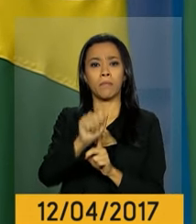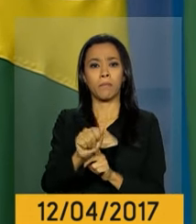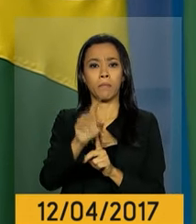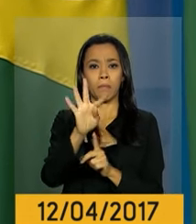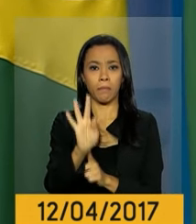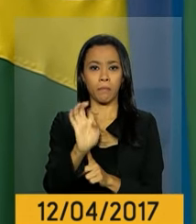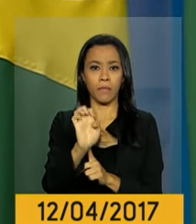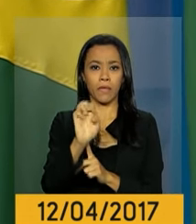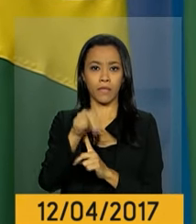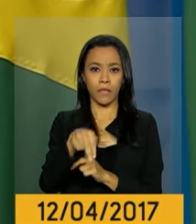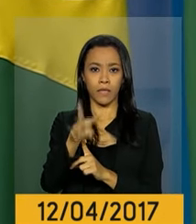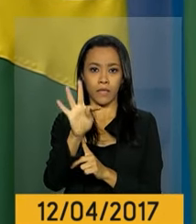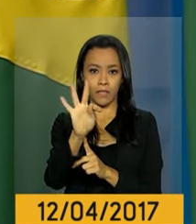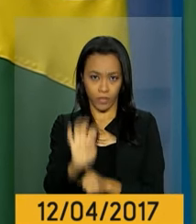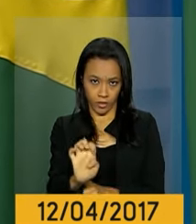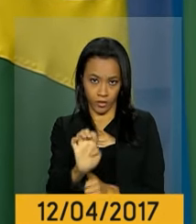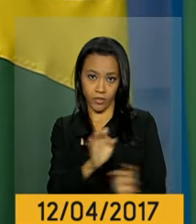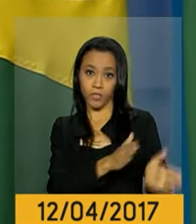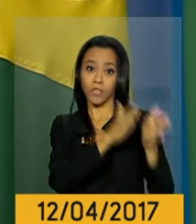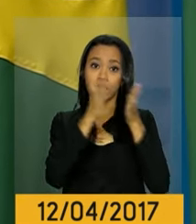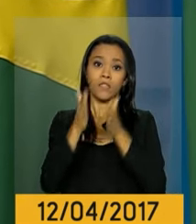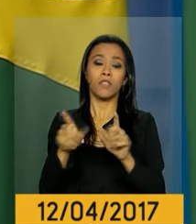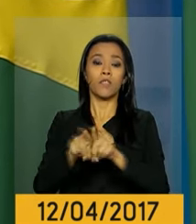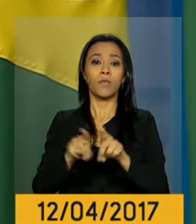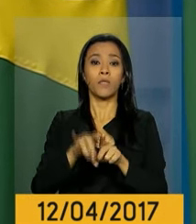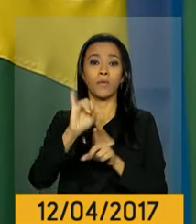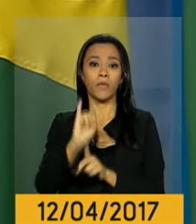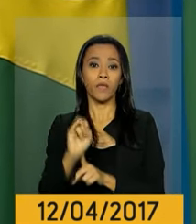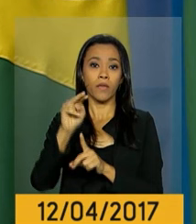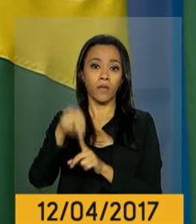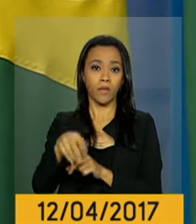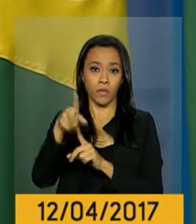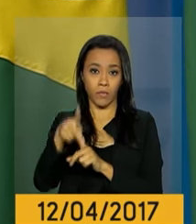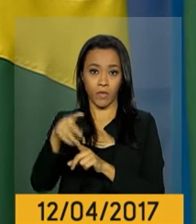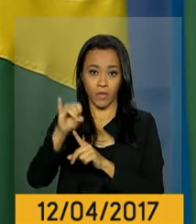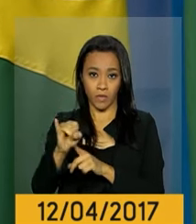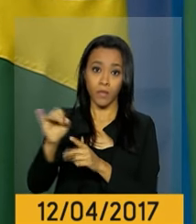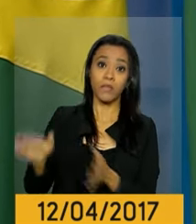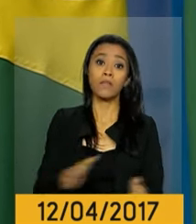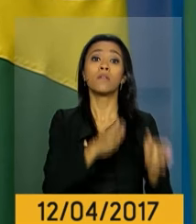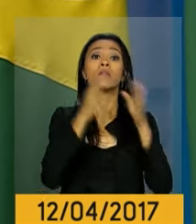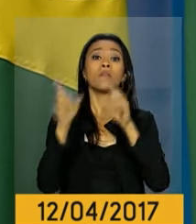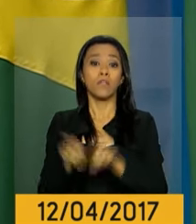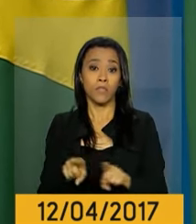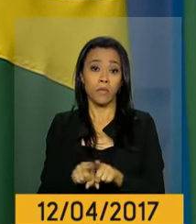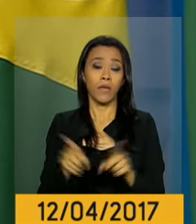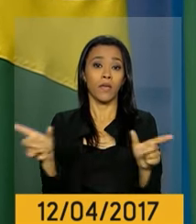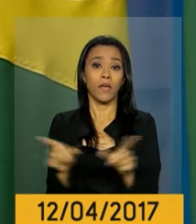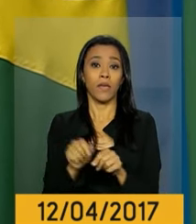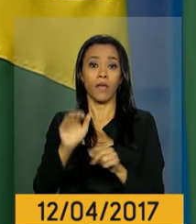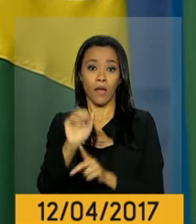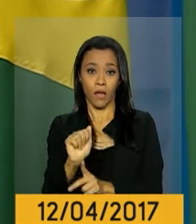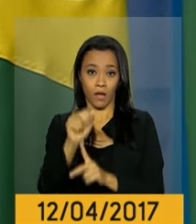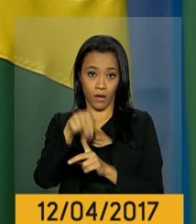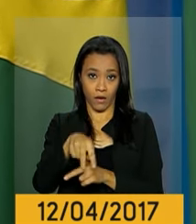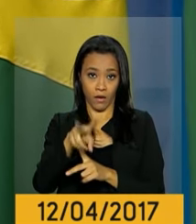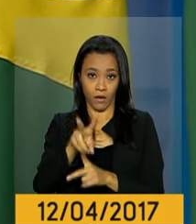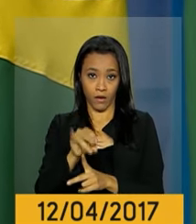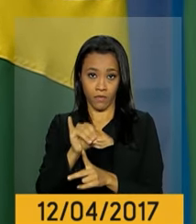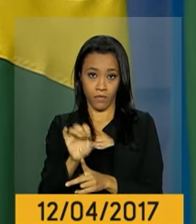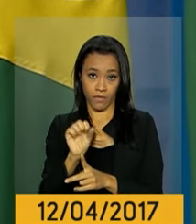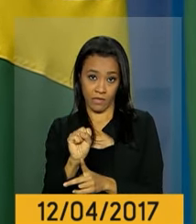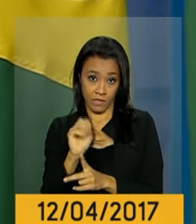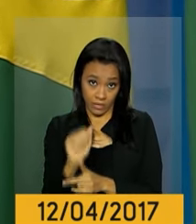do INPI e de igual maneira da Anvisa Isto foi longamente debatido e a satisfação que eu tenho é